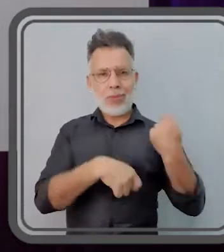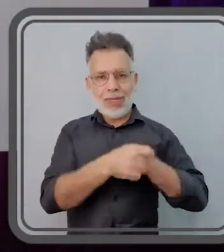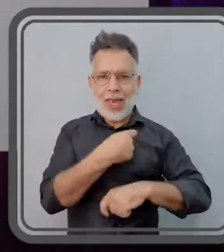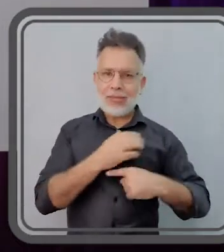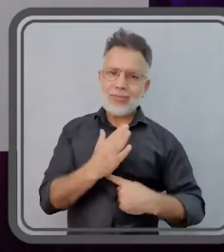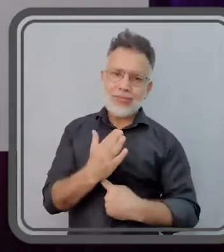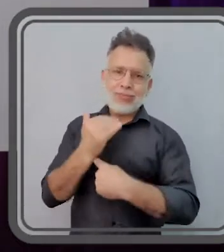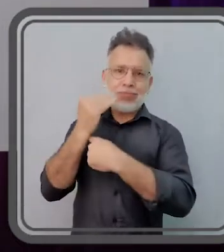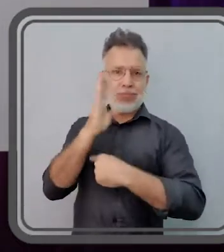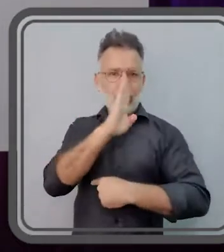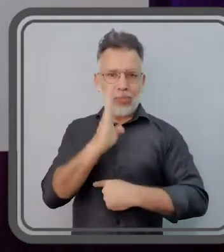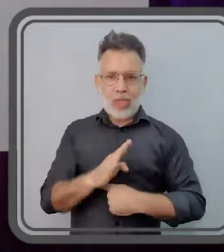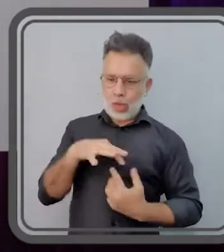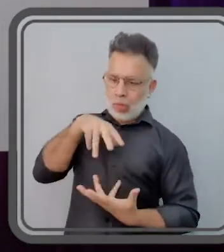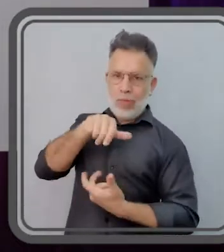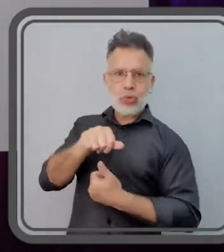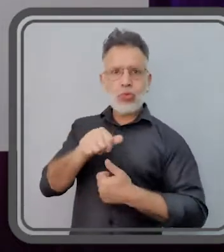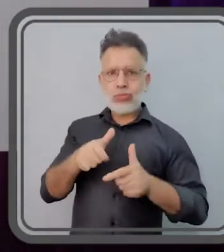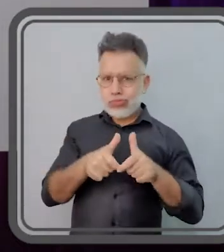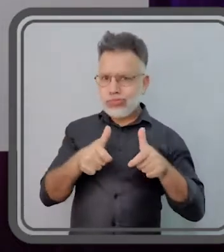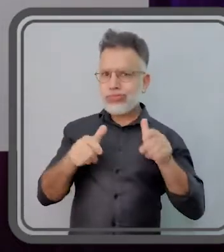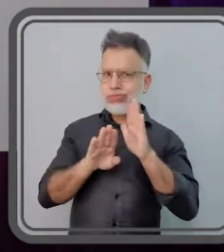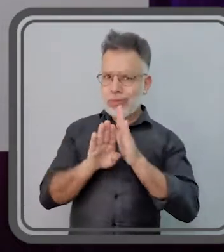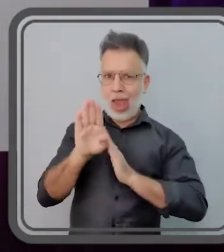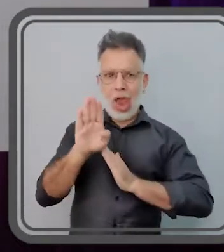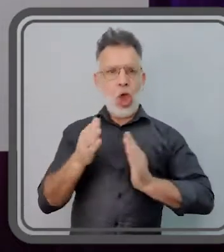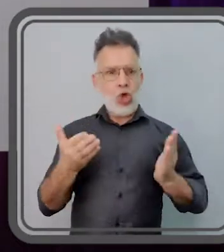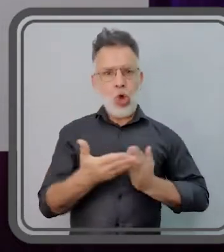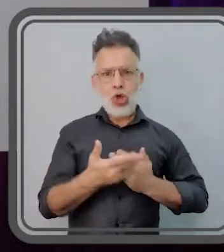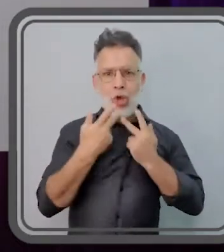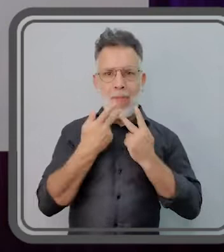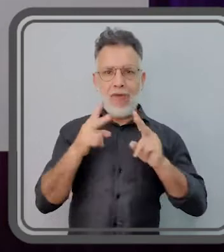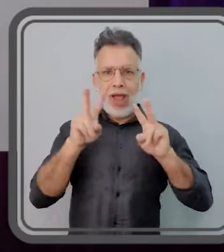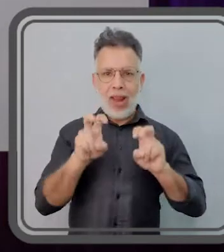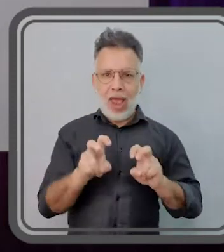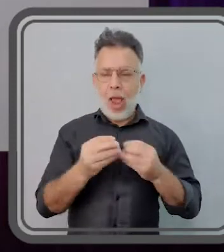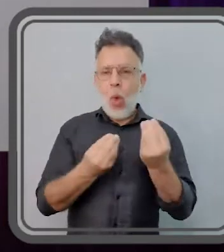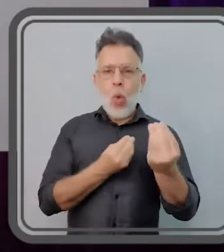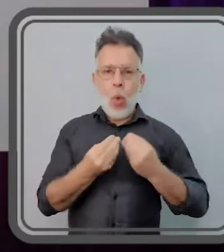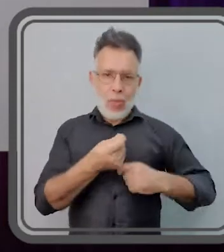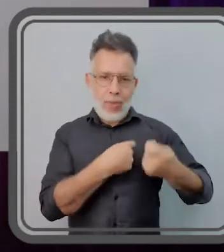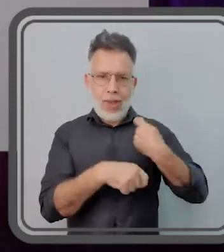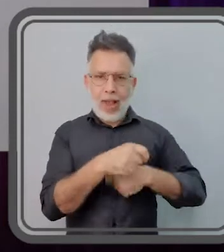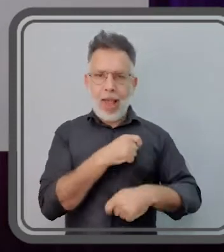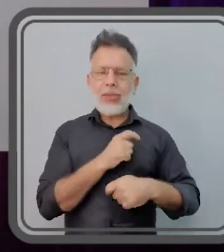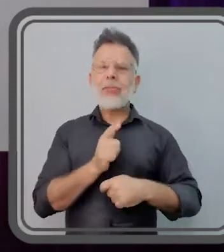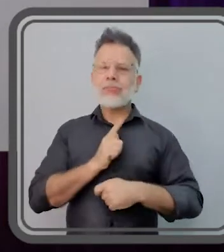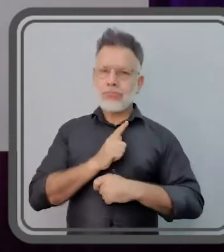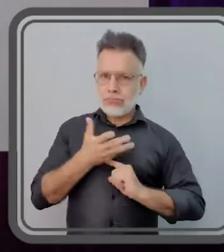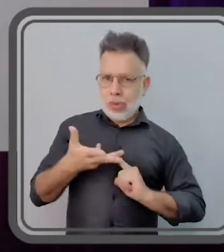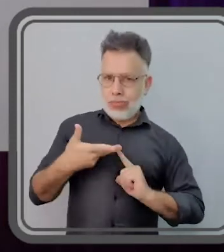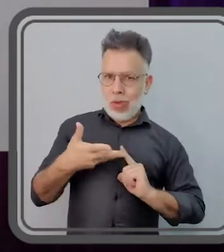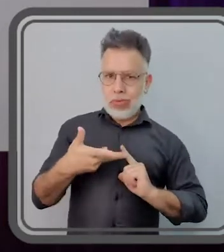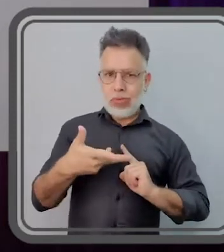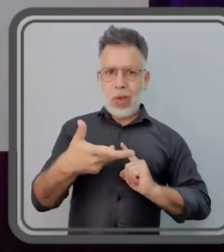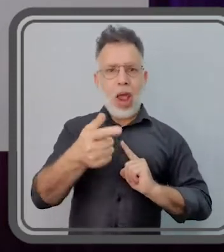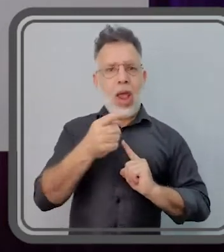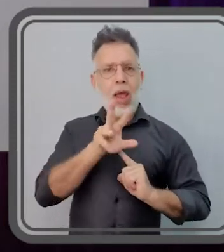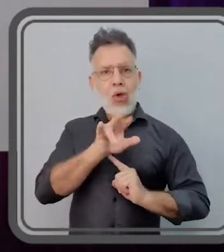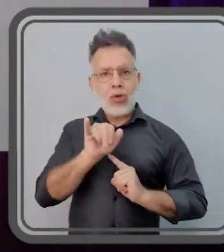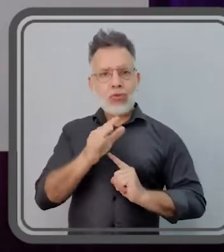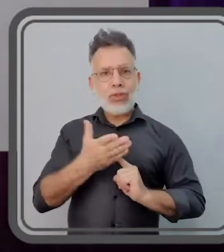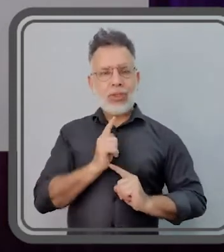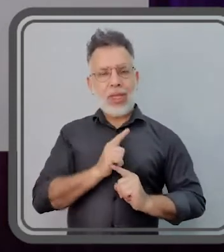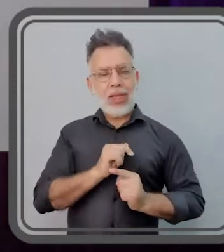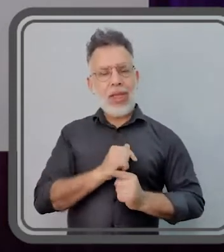de tecnologia no Brasil e no mundo está super quente. E hoje, para falar então de como esse mercado está se movimentando, a gente vai